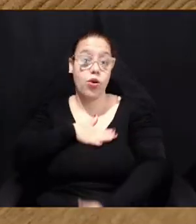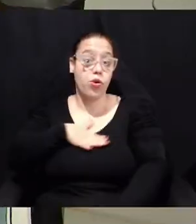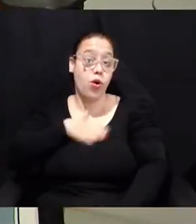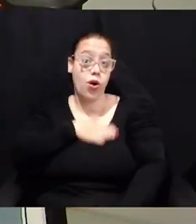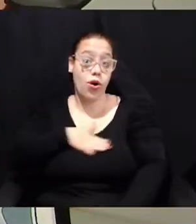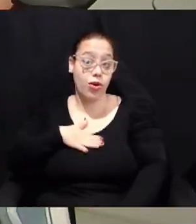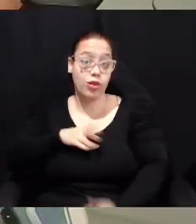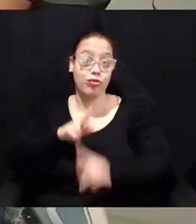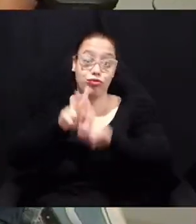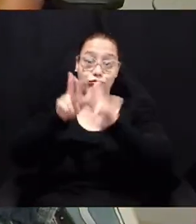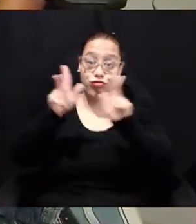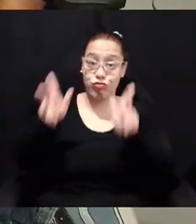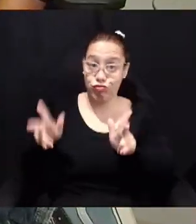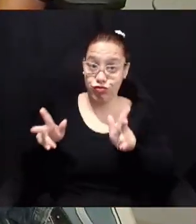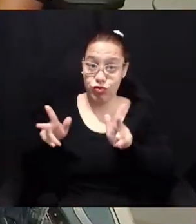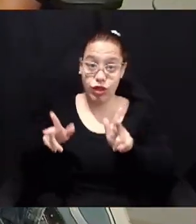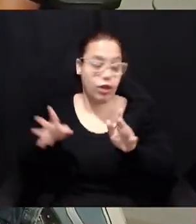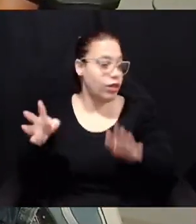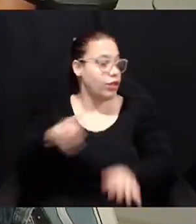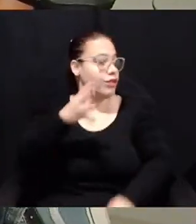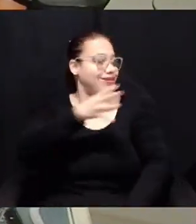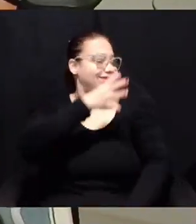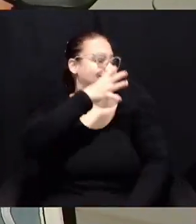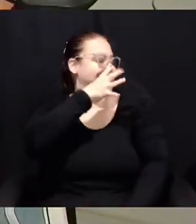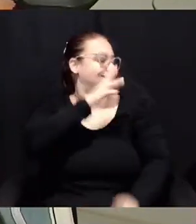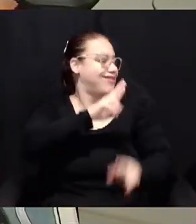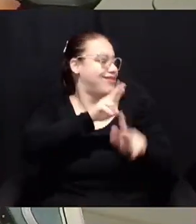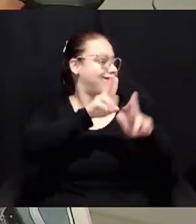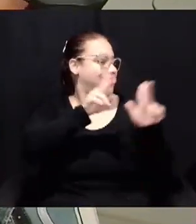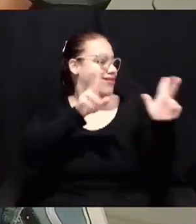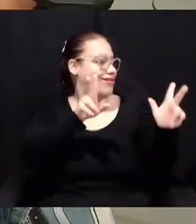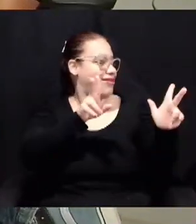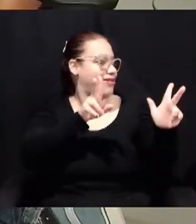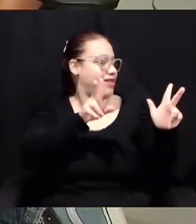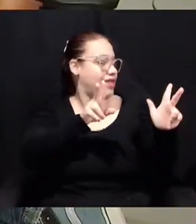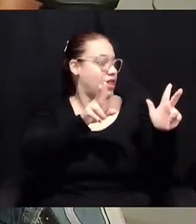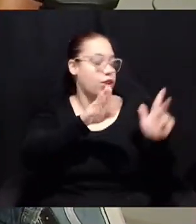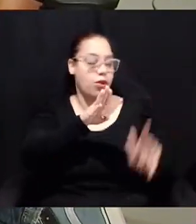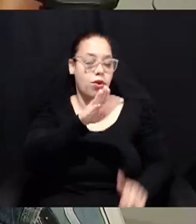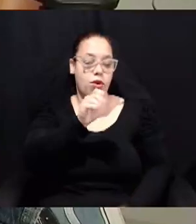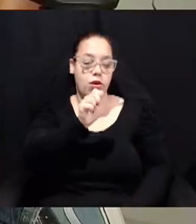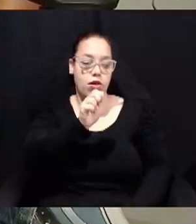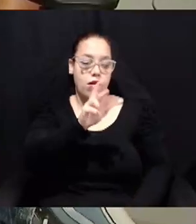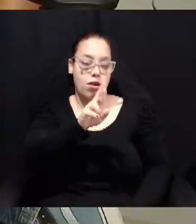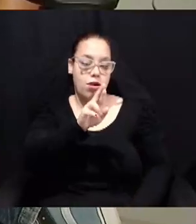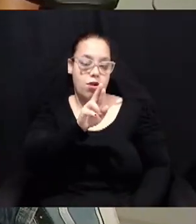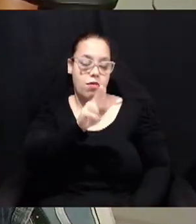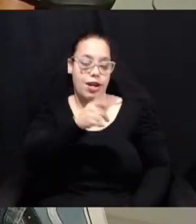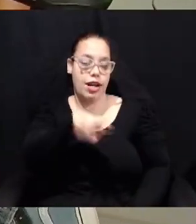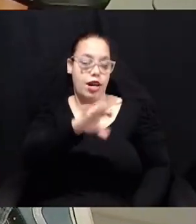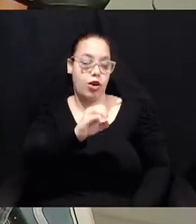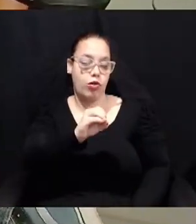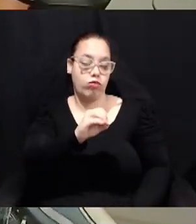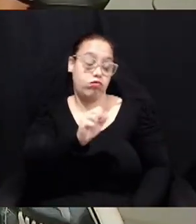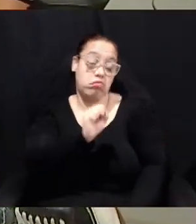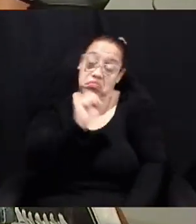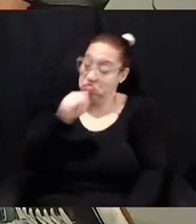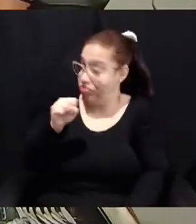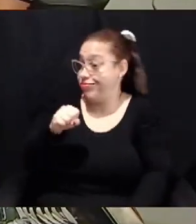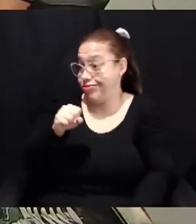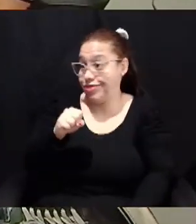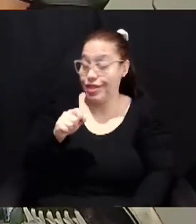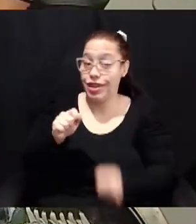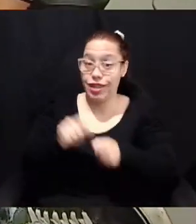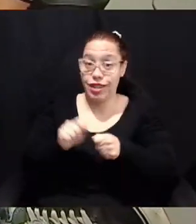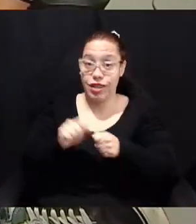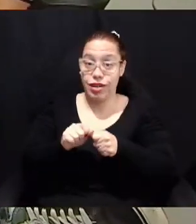aí. Você se inspira de várias formas, inclusive o baralho foi uma ideia original, né? Exatamente. A gente queria fazer um jogo novo, né?